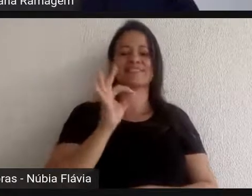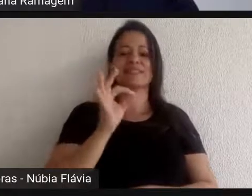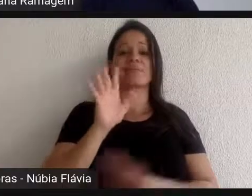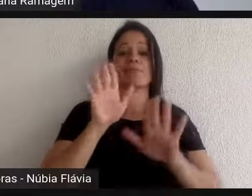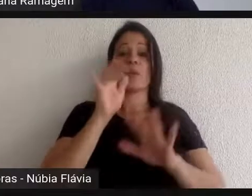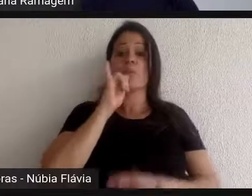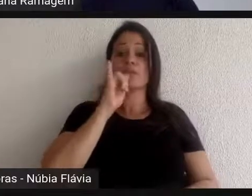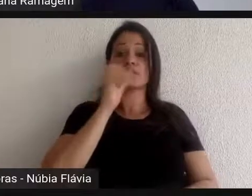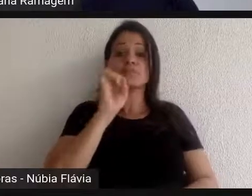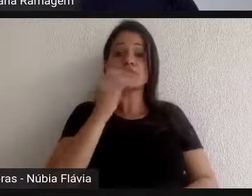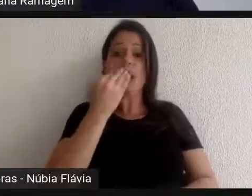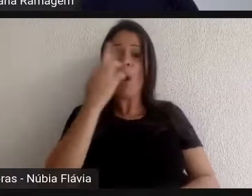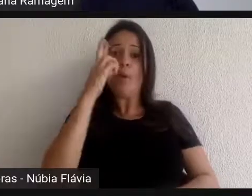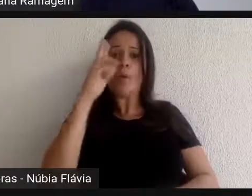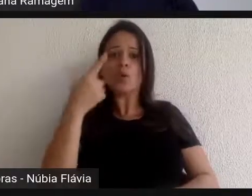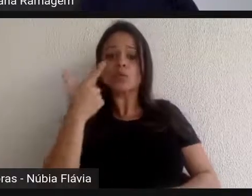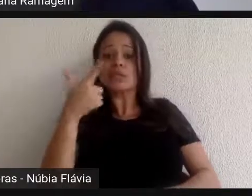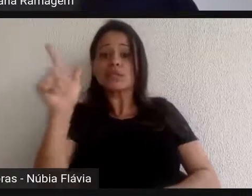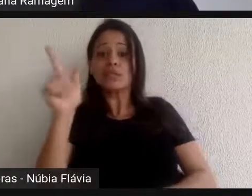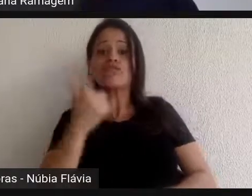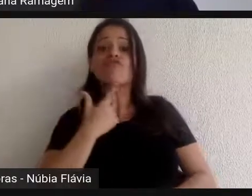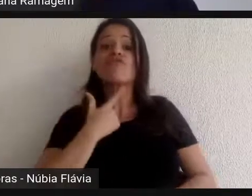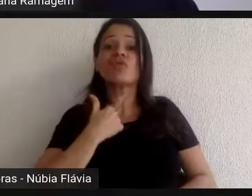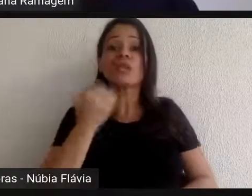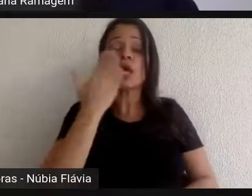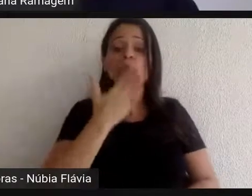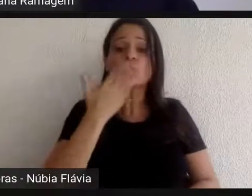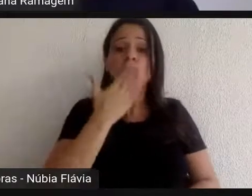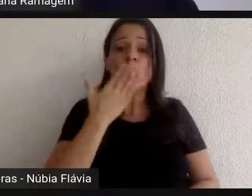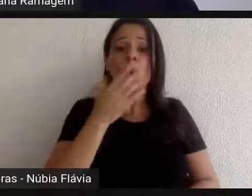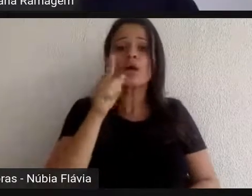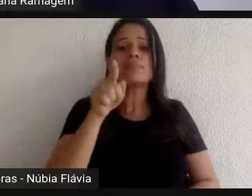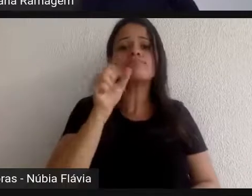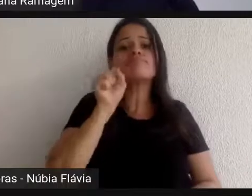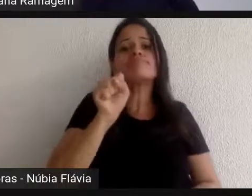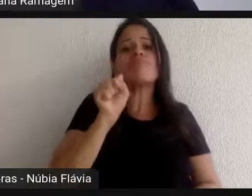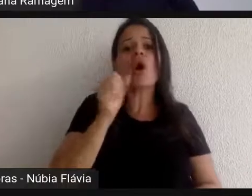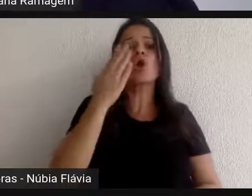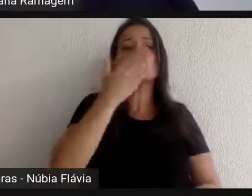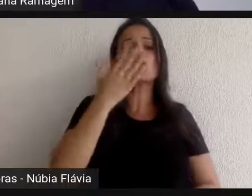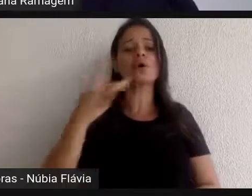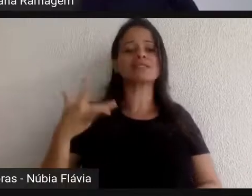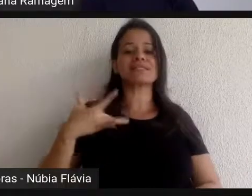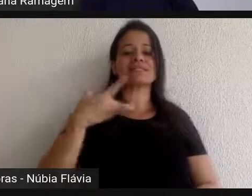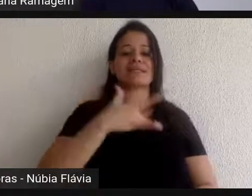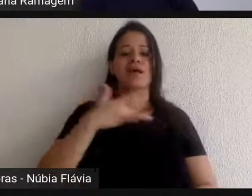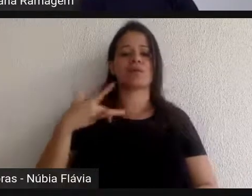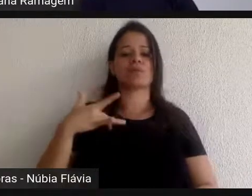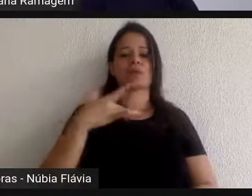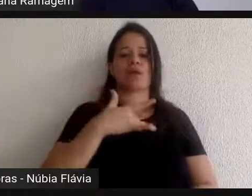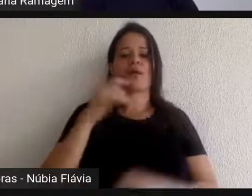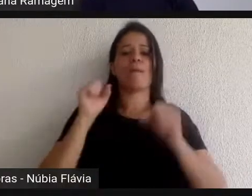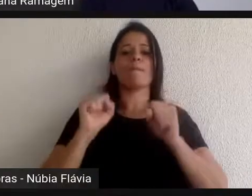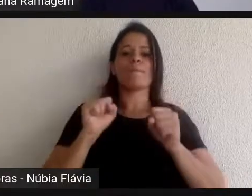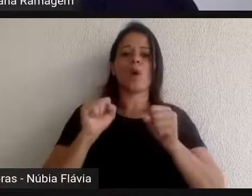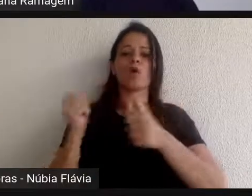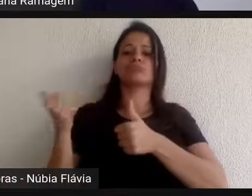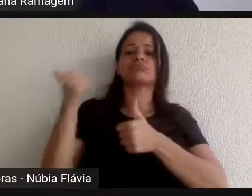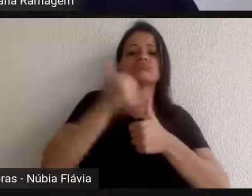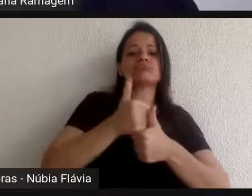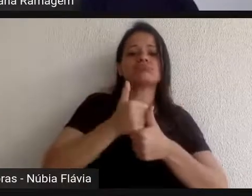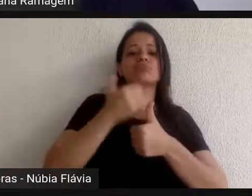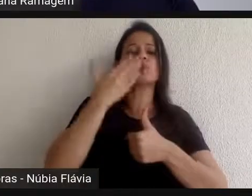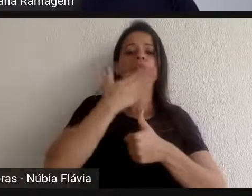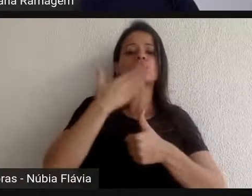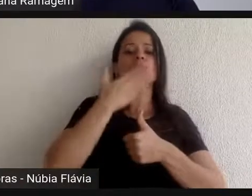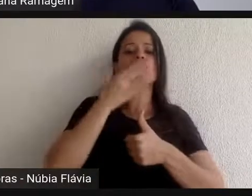almoço, existe alguma opção de doce um pouco mais saudável que pode suprir essa vontade de doce? Aí